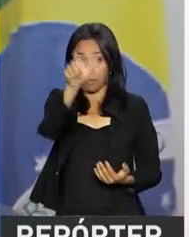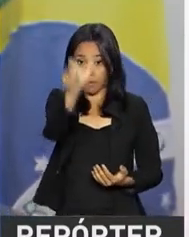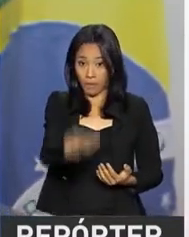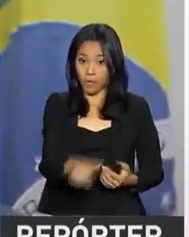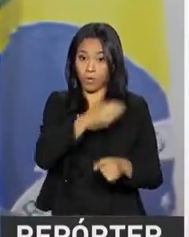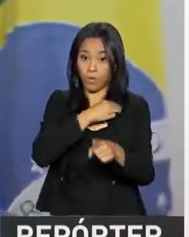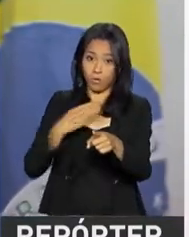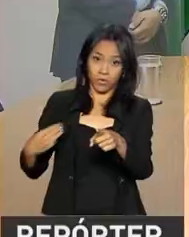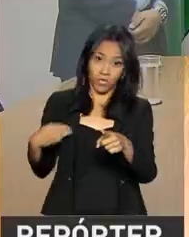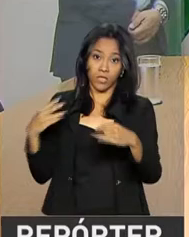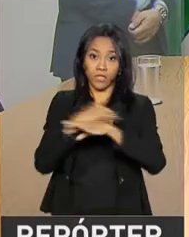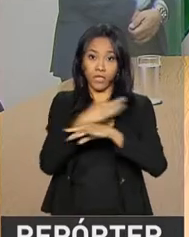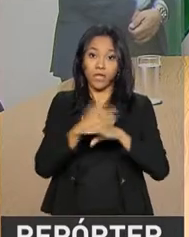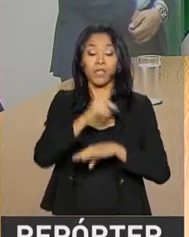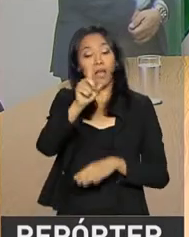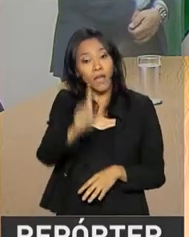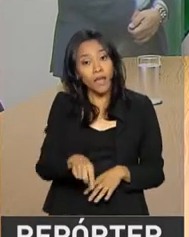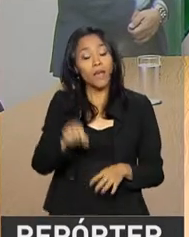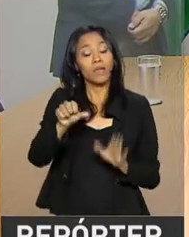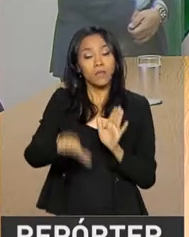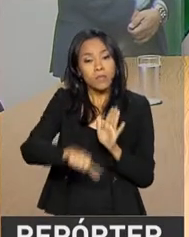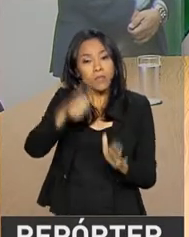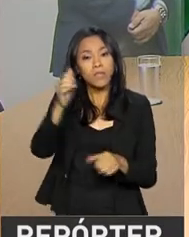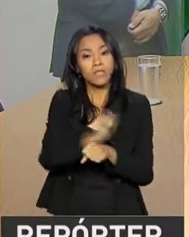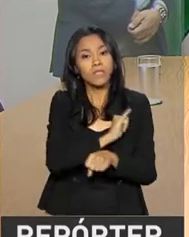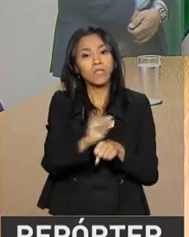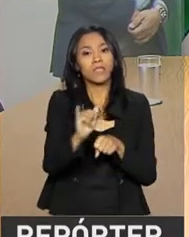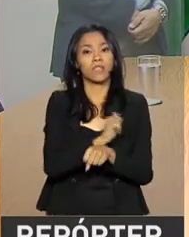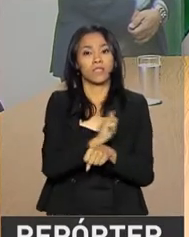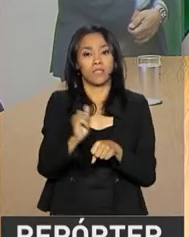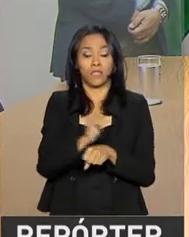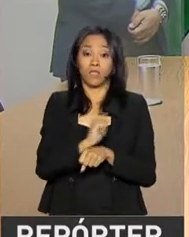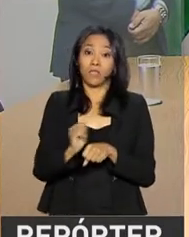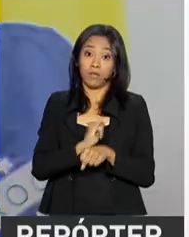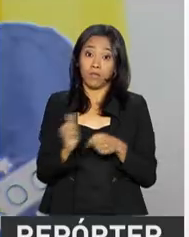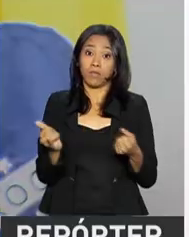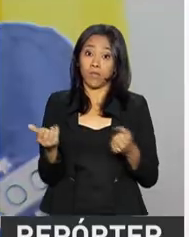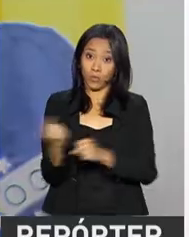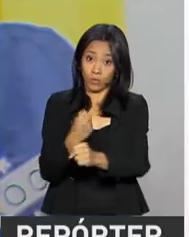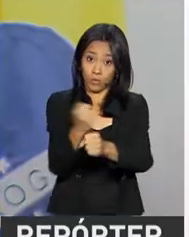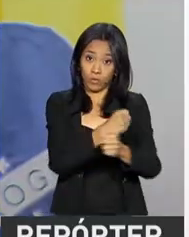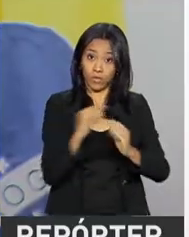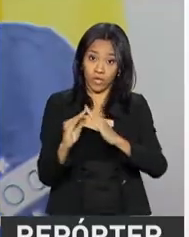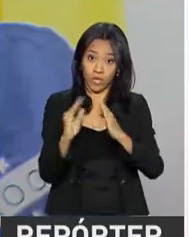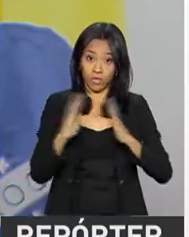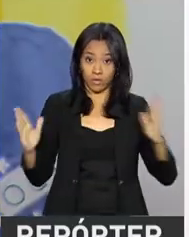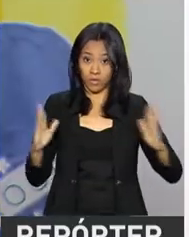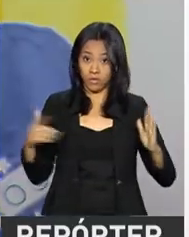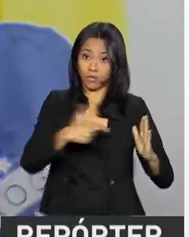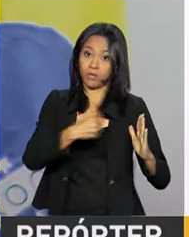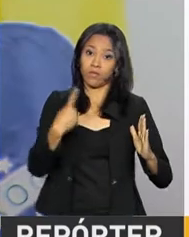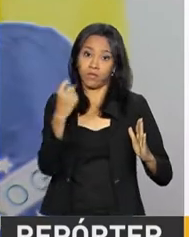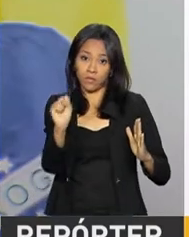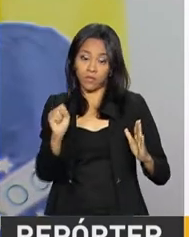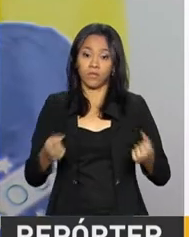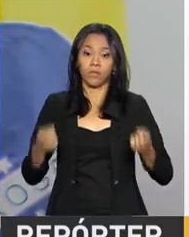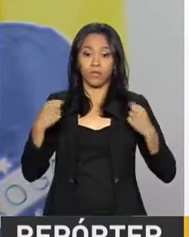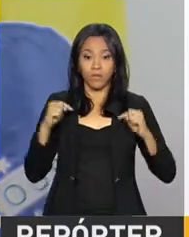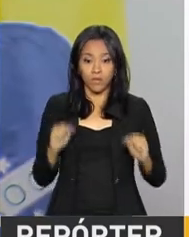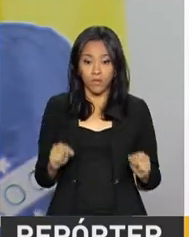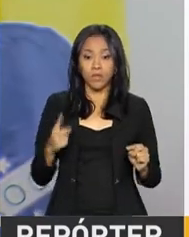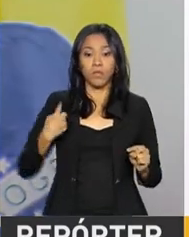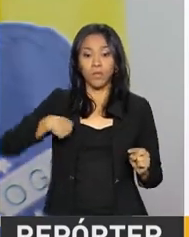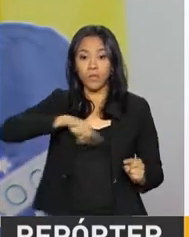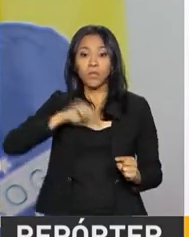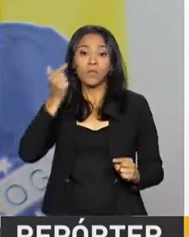é só o primeiro passo para novas ações do governo na área de habitação em 2018 a busca de que nós possamos promover as contratações